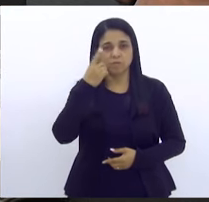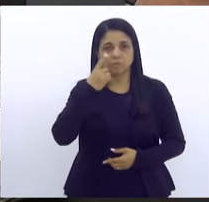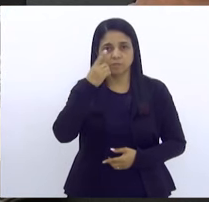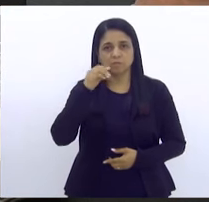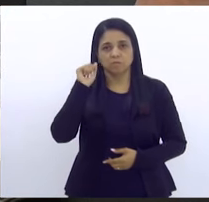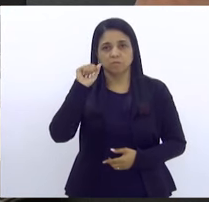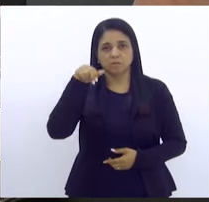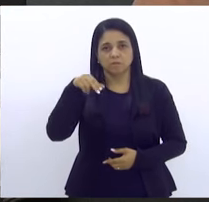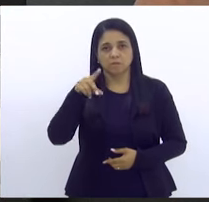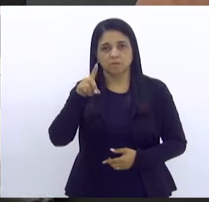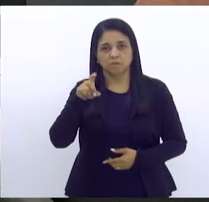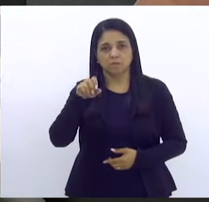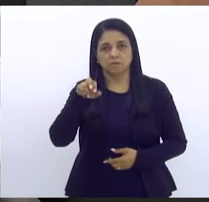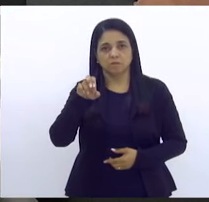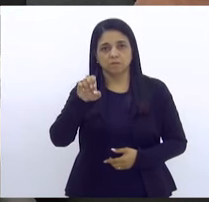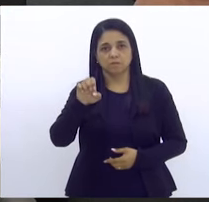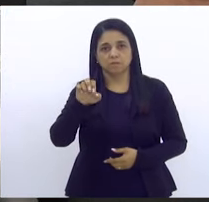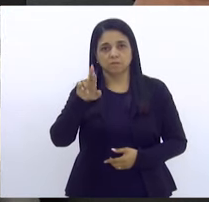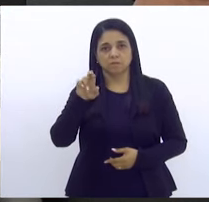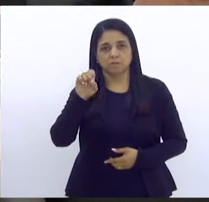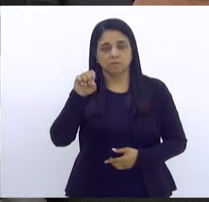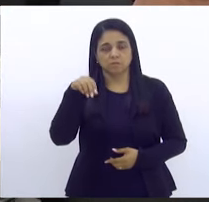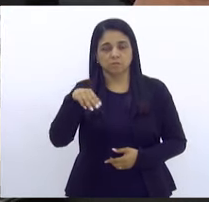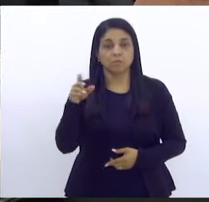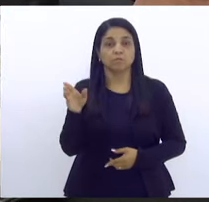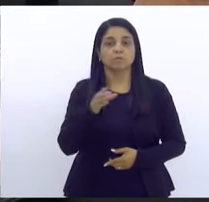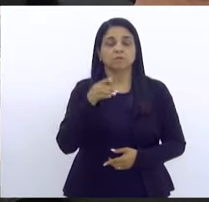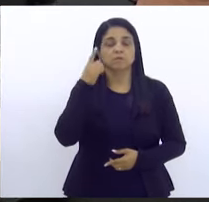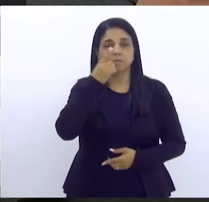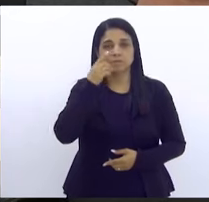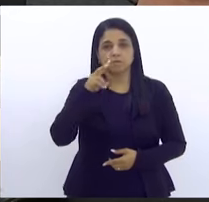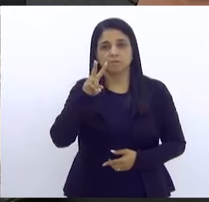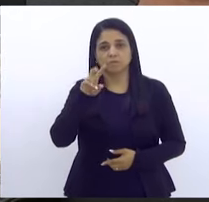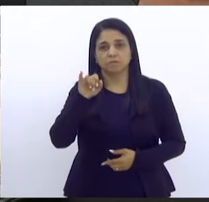deputado Anderson Moraes, Cláudio Vinícius Cozolino.